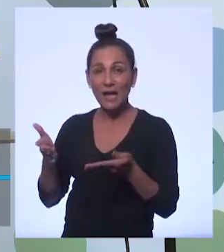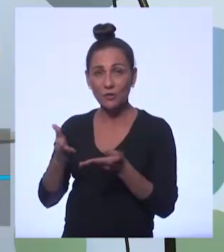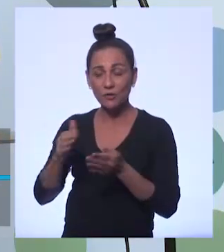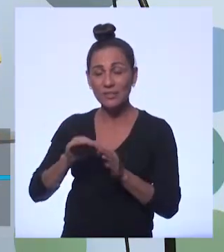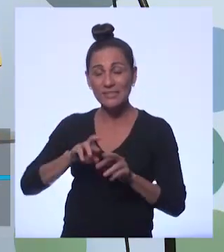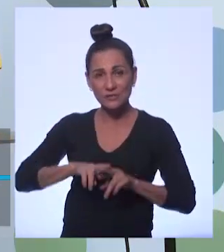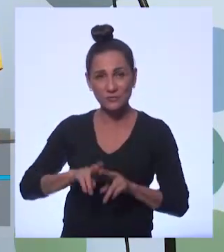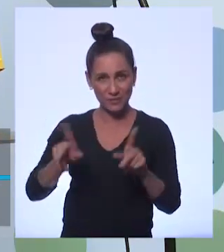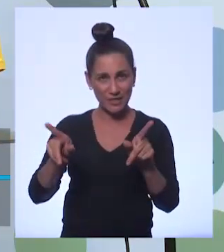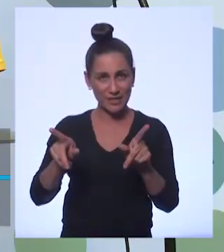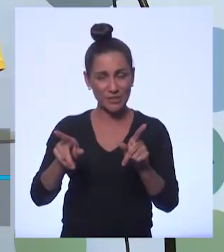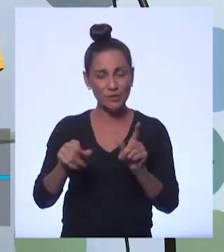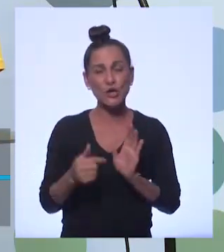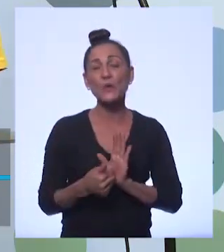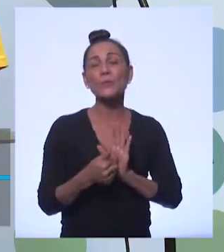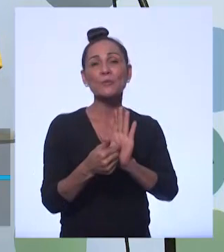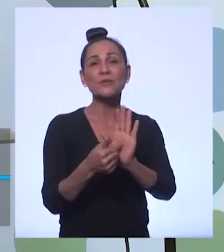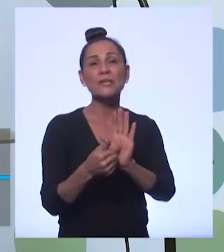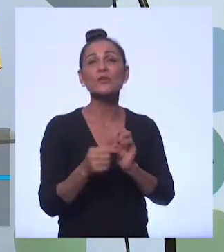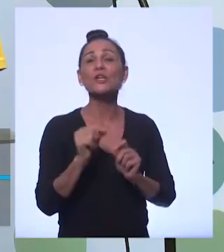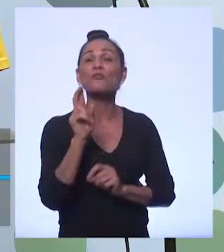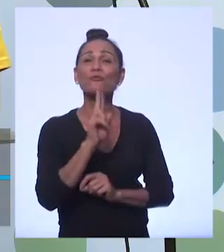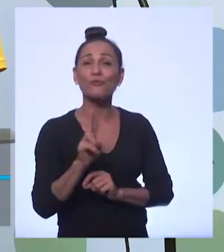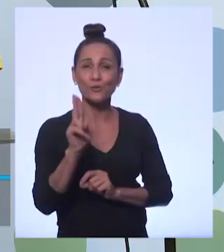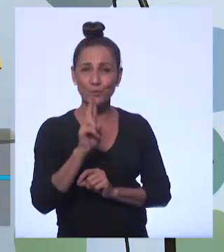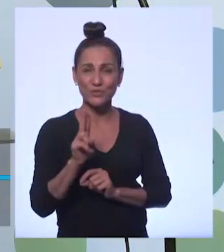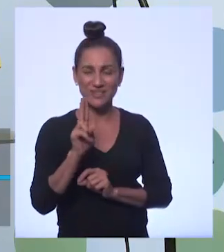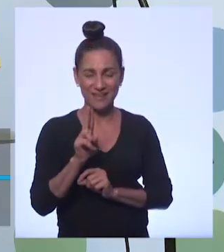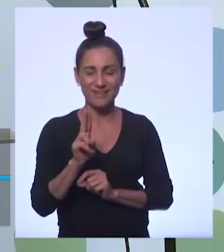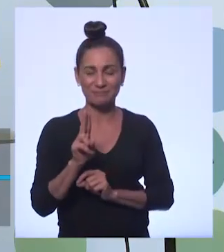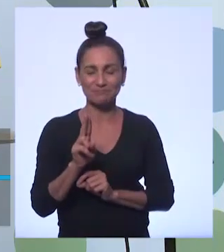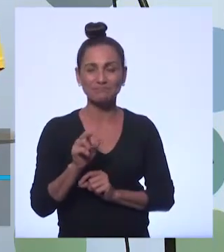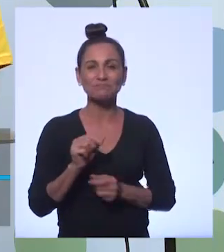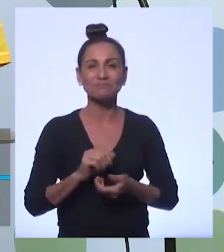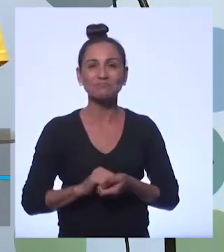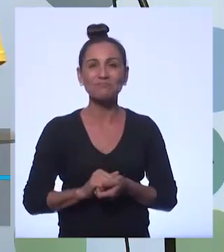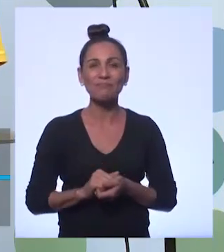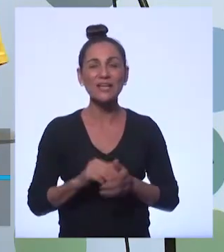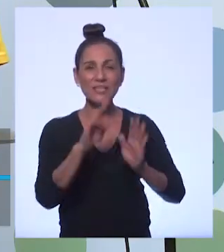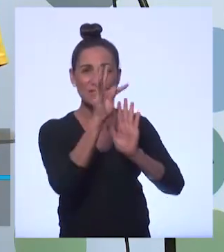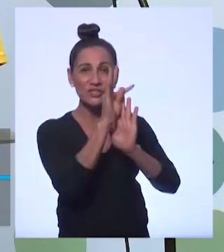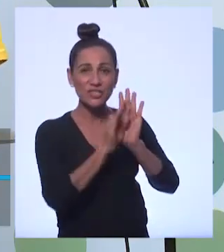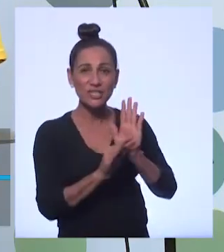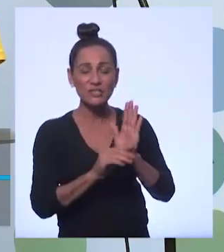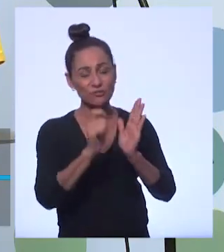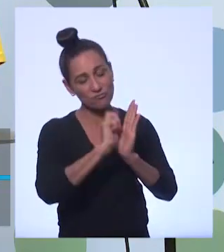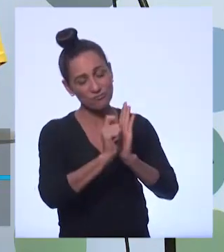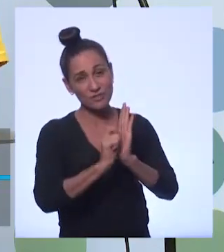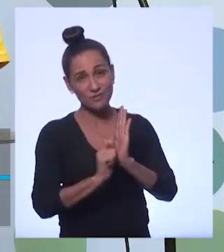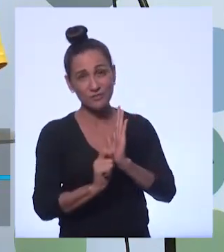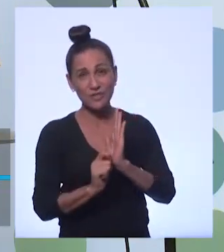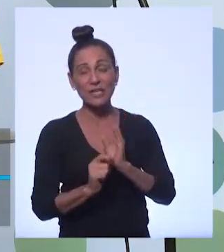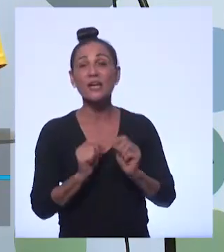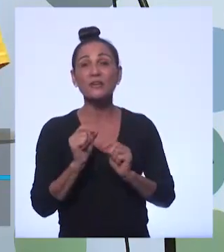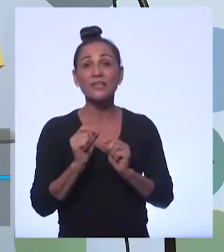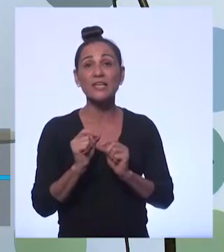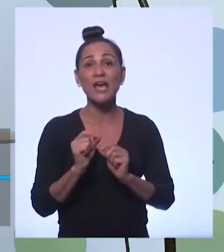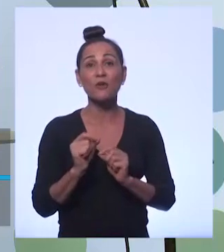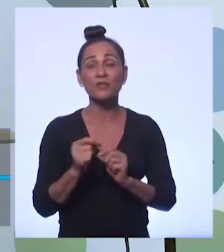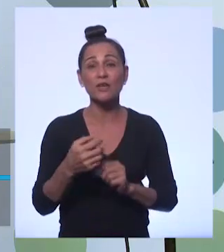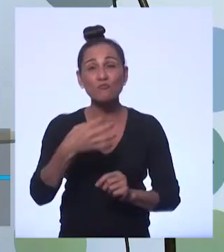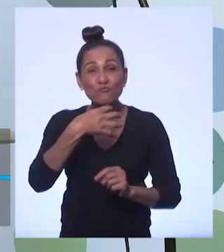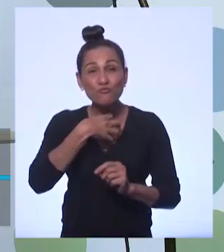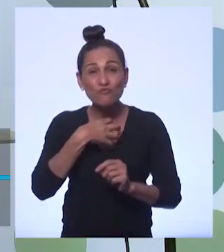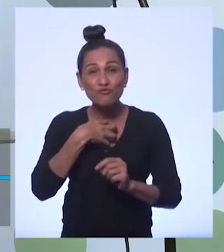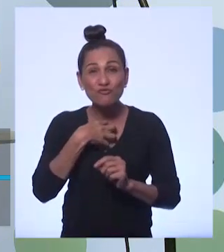para vocês, porque eu vou usar esses textos que eu escrevi, que são inspirados no livro Iniciação à